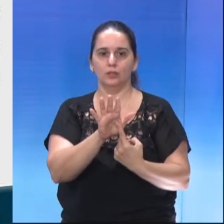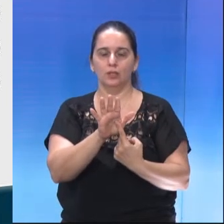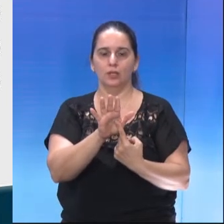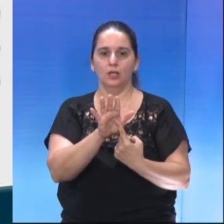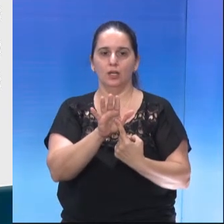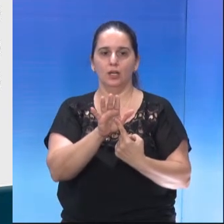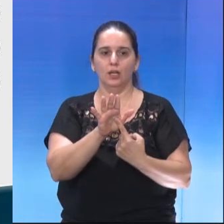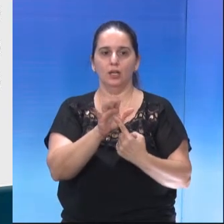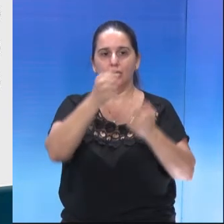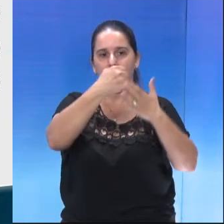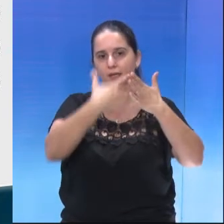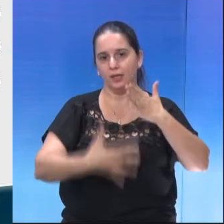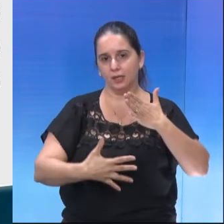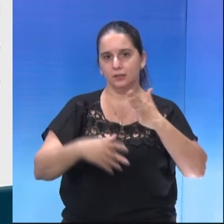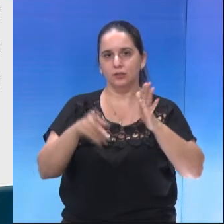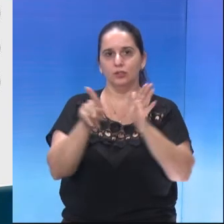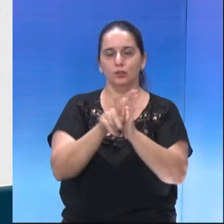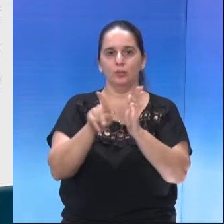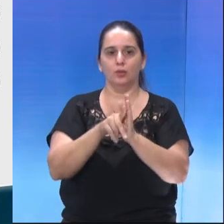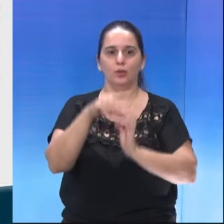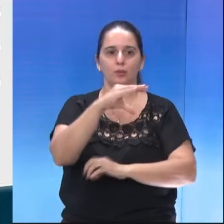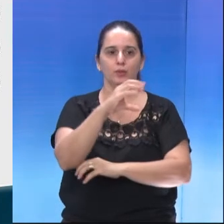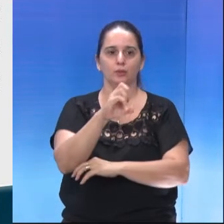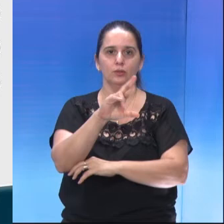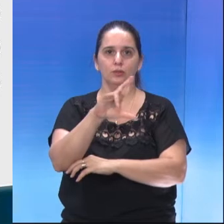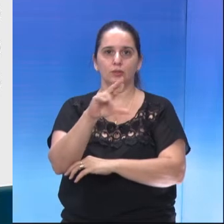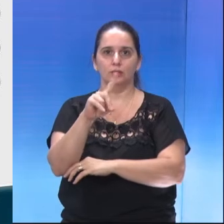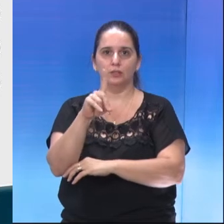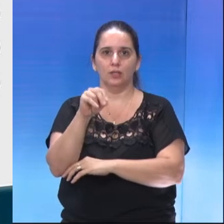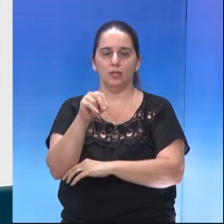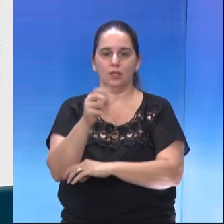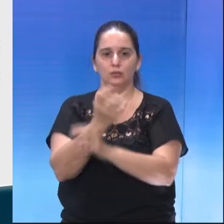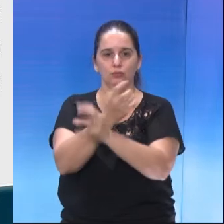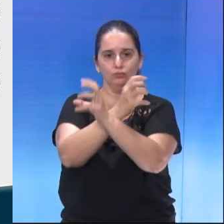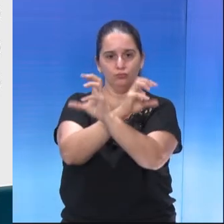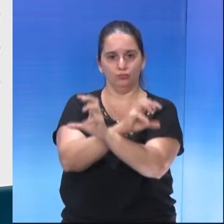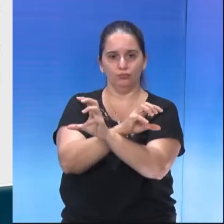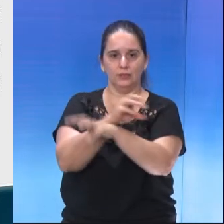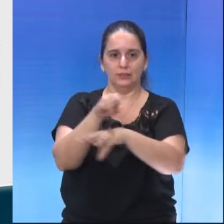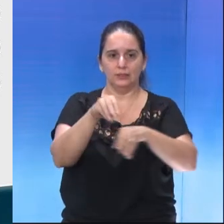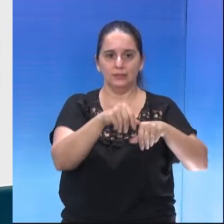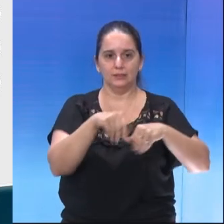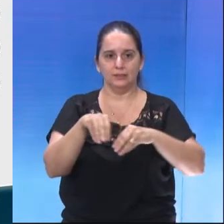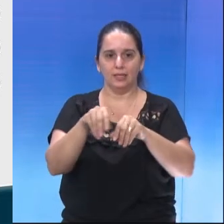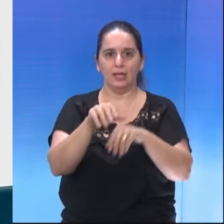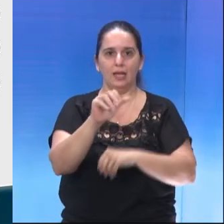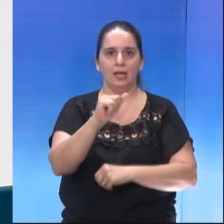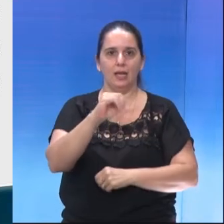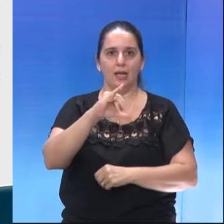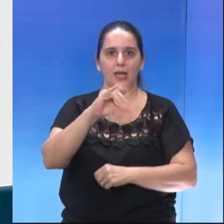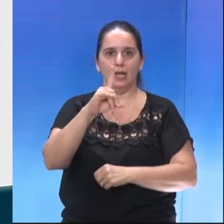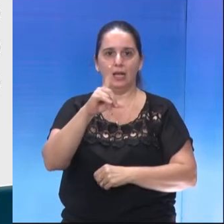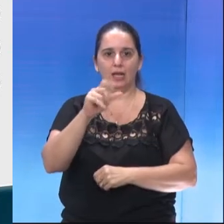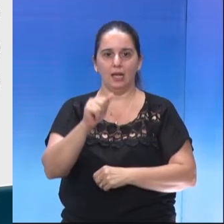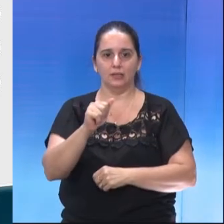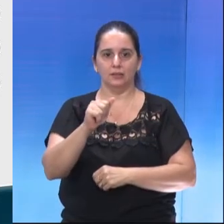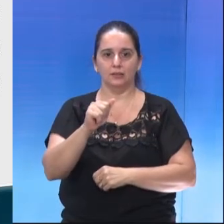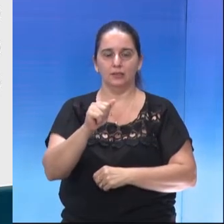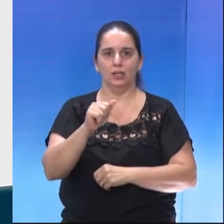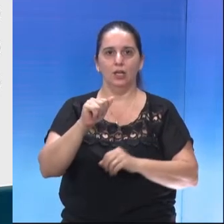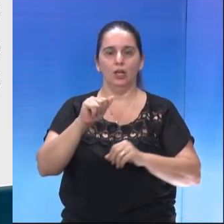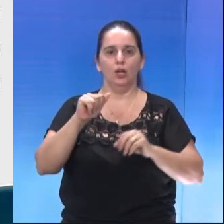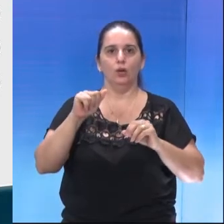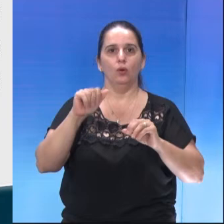do cerrado, tais como os troncos retorcidos, foi o que eu falei, e solos ácidos. Essa vegetação está adaptada ao clima